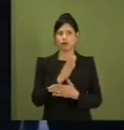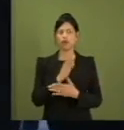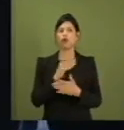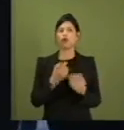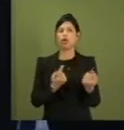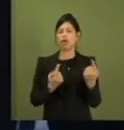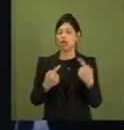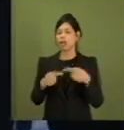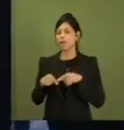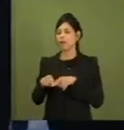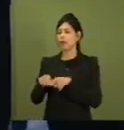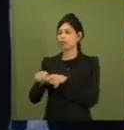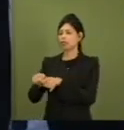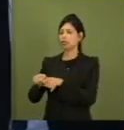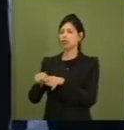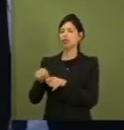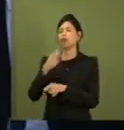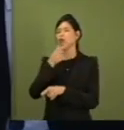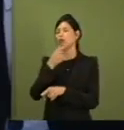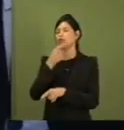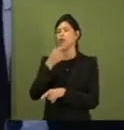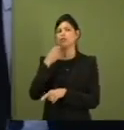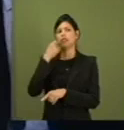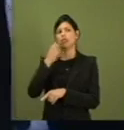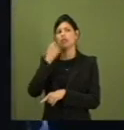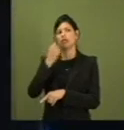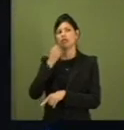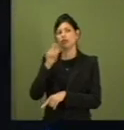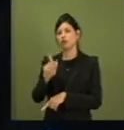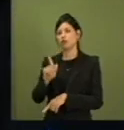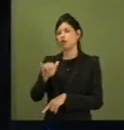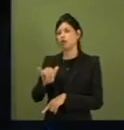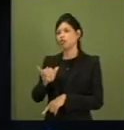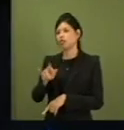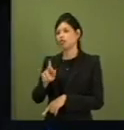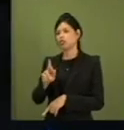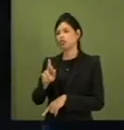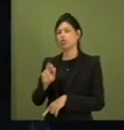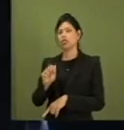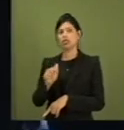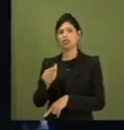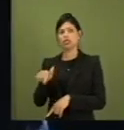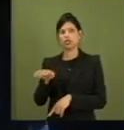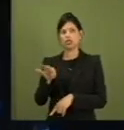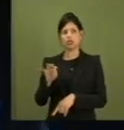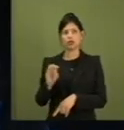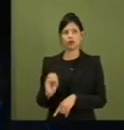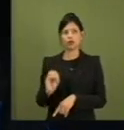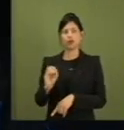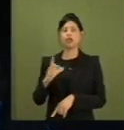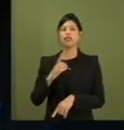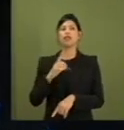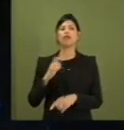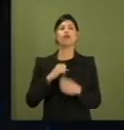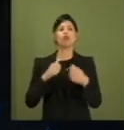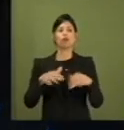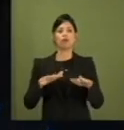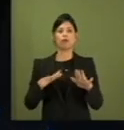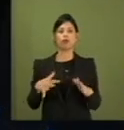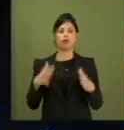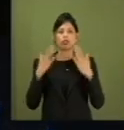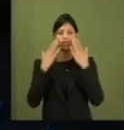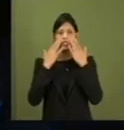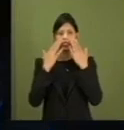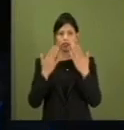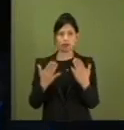2 indicamos os que pensam diferentes até para uma audiência pública e o